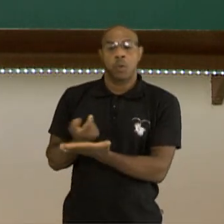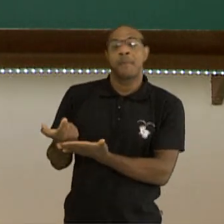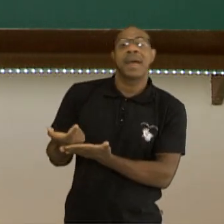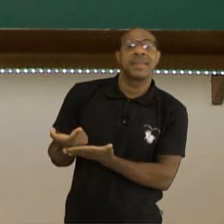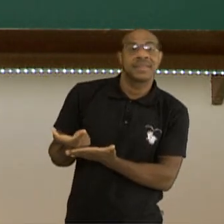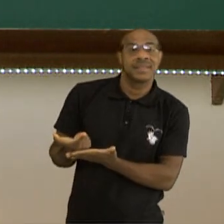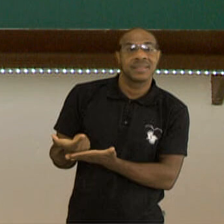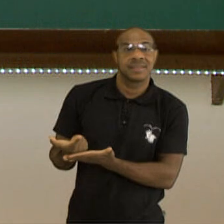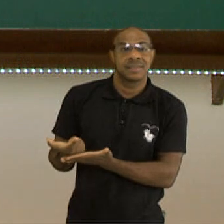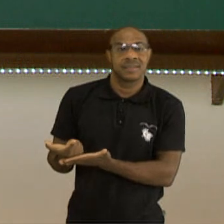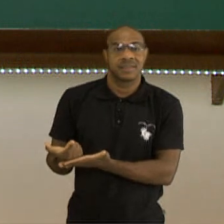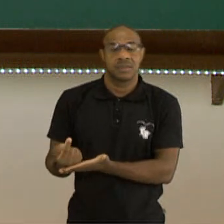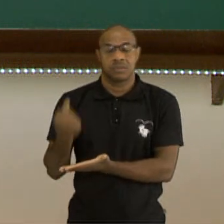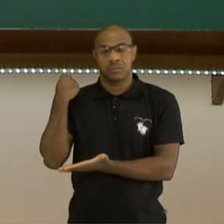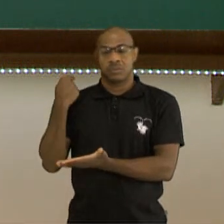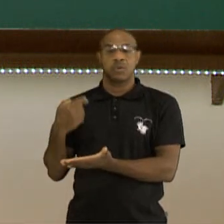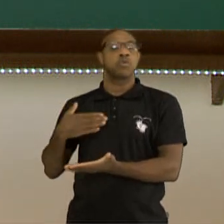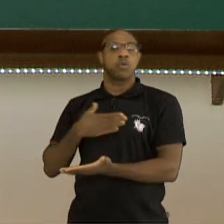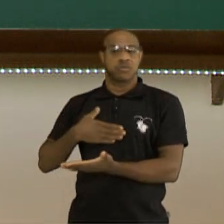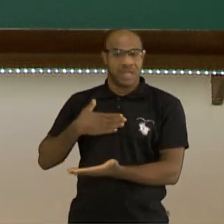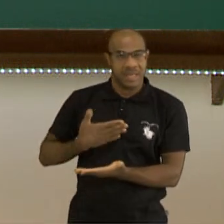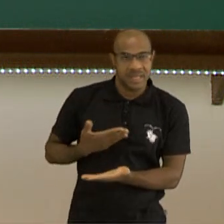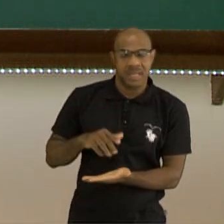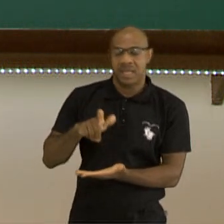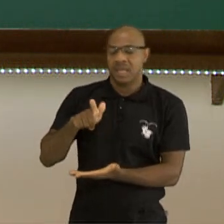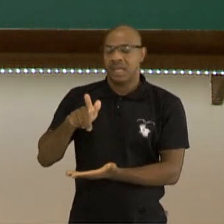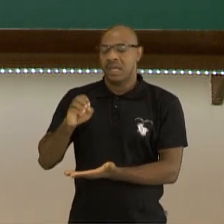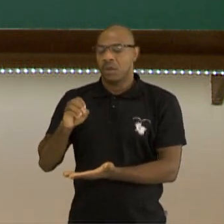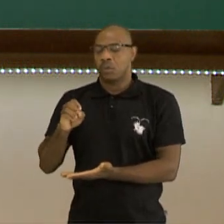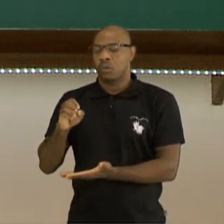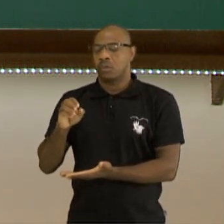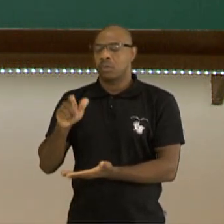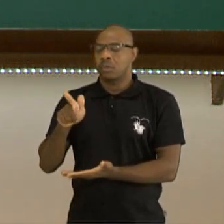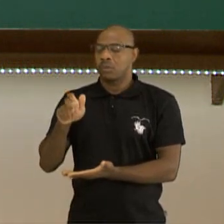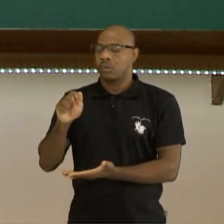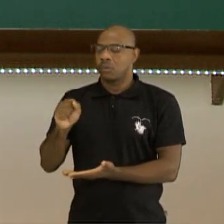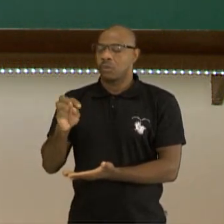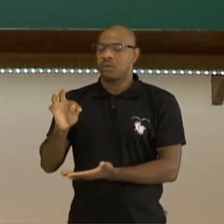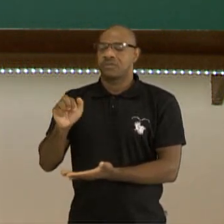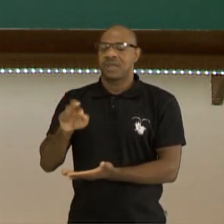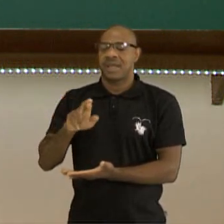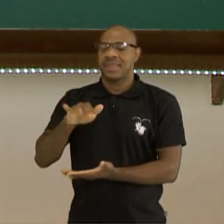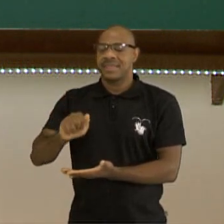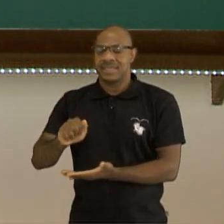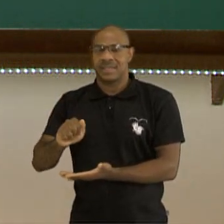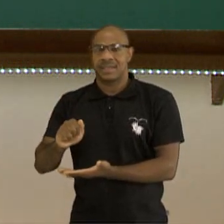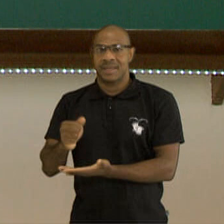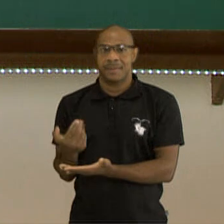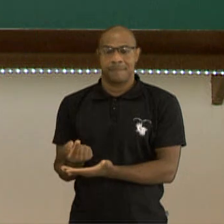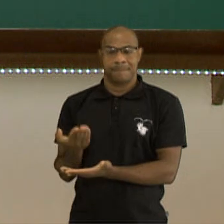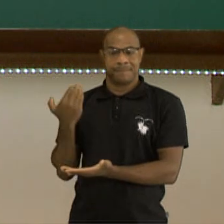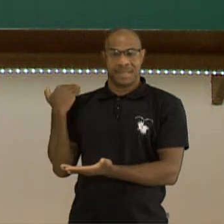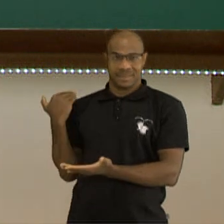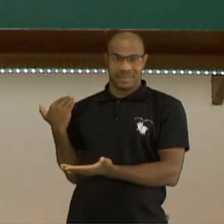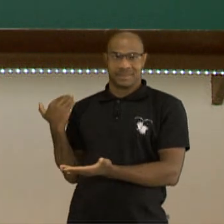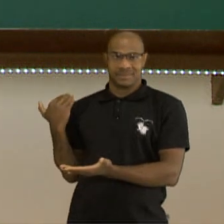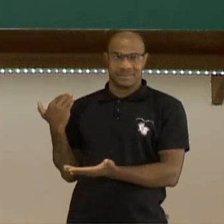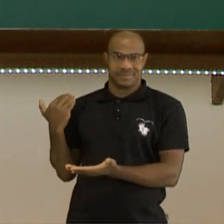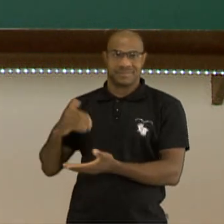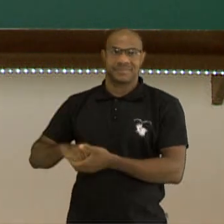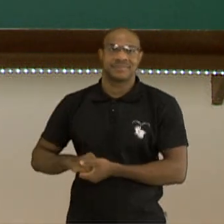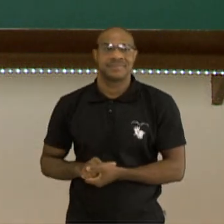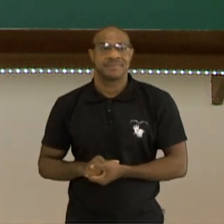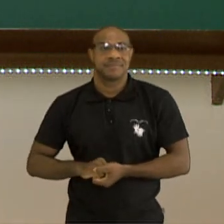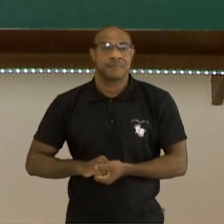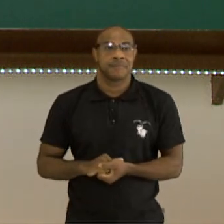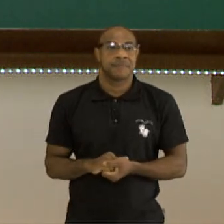Would like, gostaria. Would watch, assistiria. E por aí vai. Tá